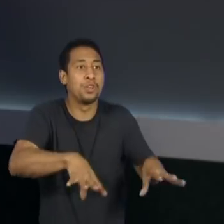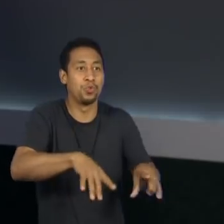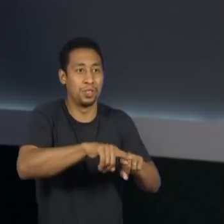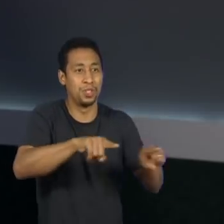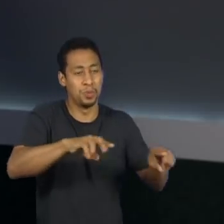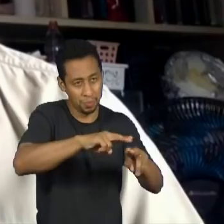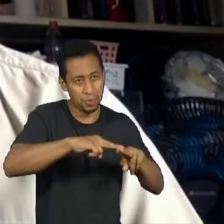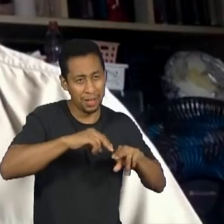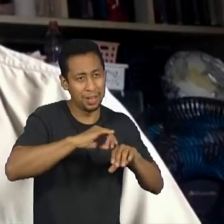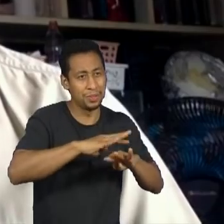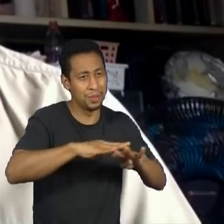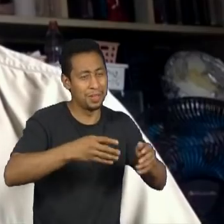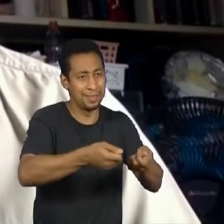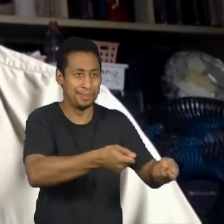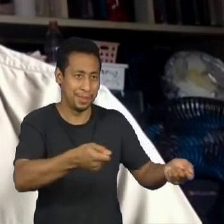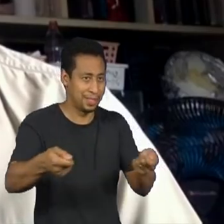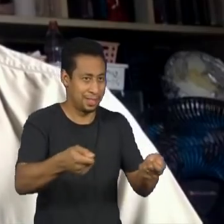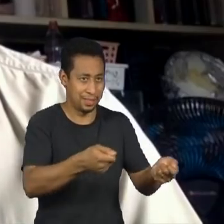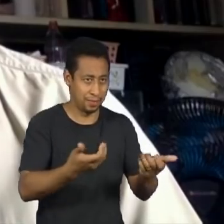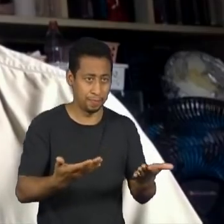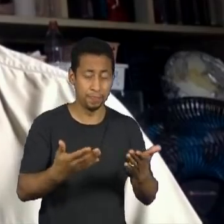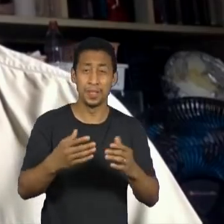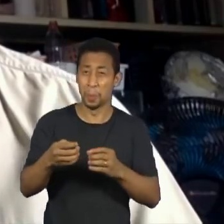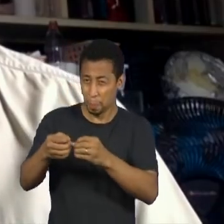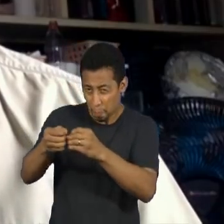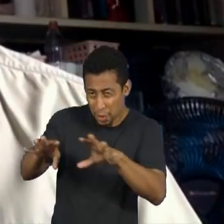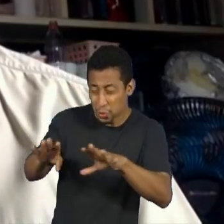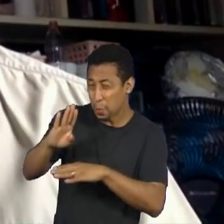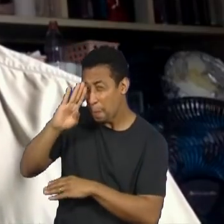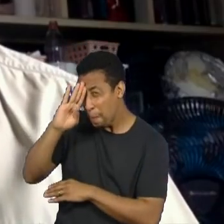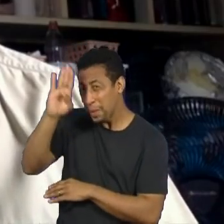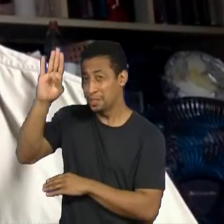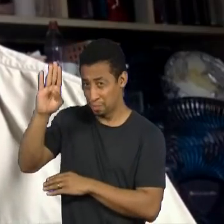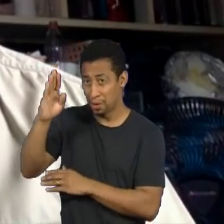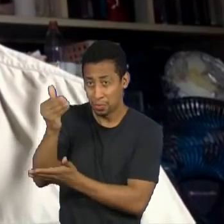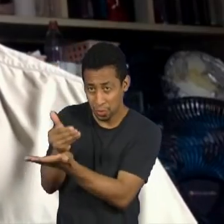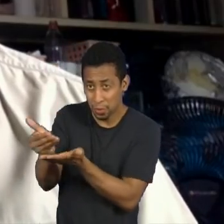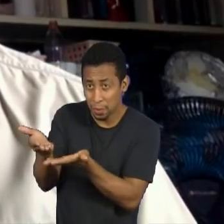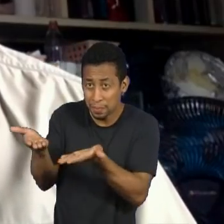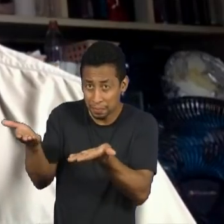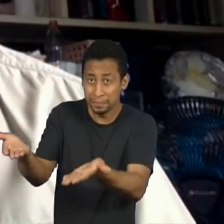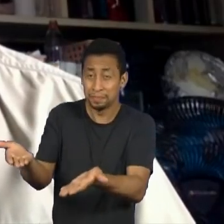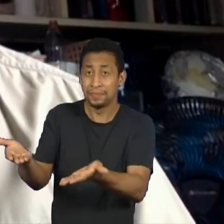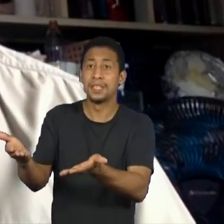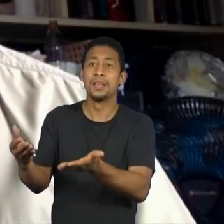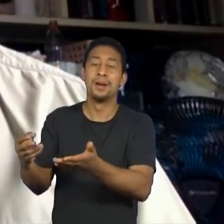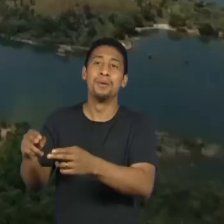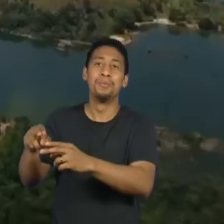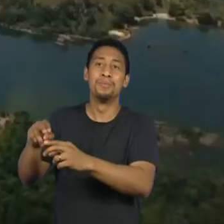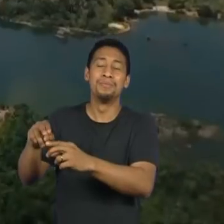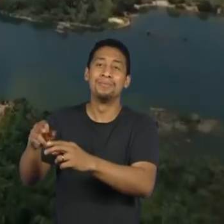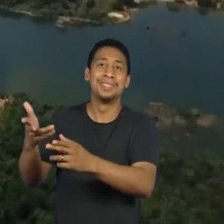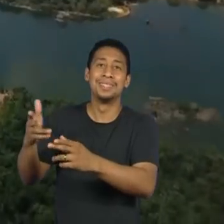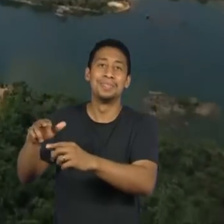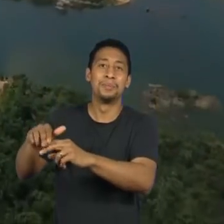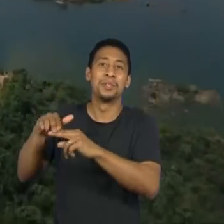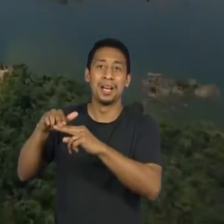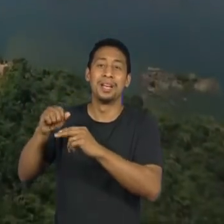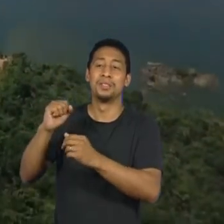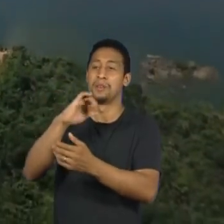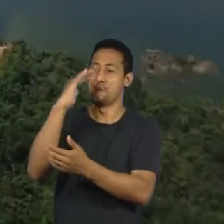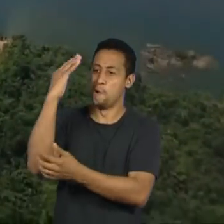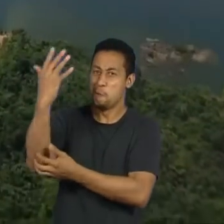pela mineração? O impacto direto que a gente observa inicialmente, é a supressão da